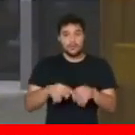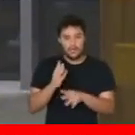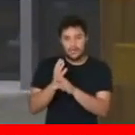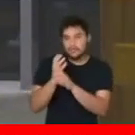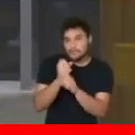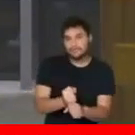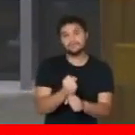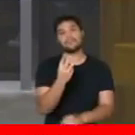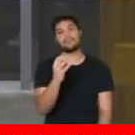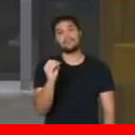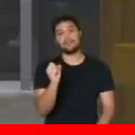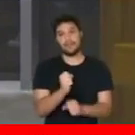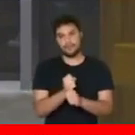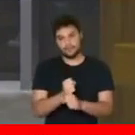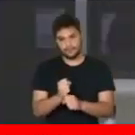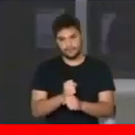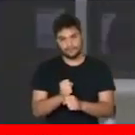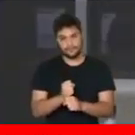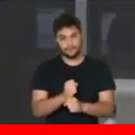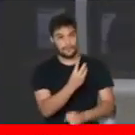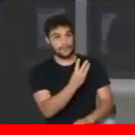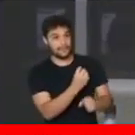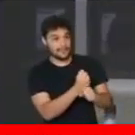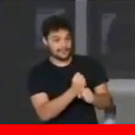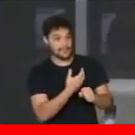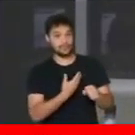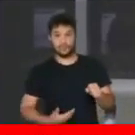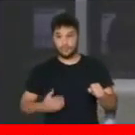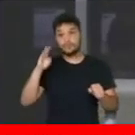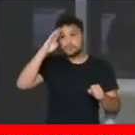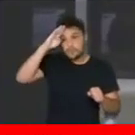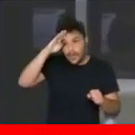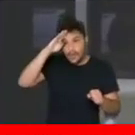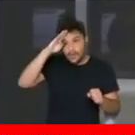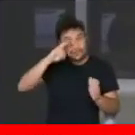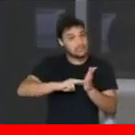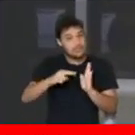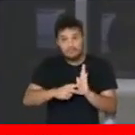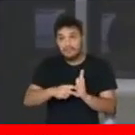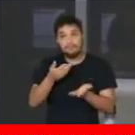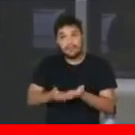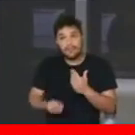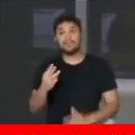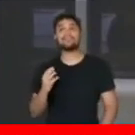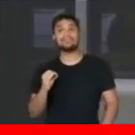3 décadas de retrocesso em 3 anos de governo Bolsonaro. É o reverso do Juscelino